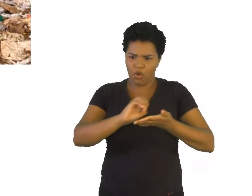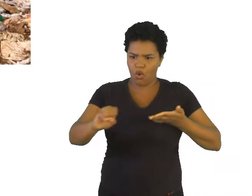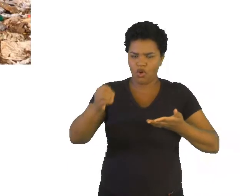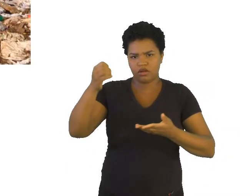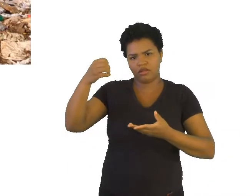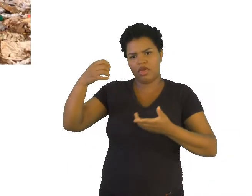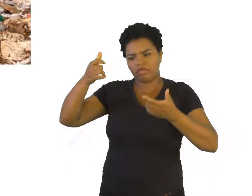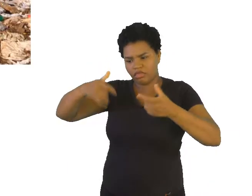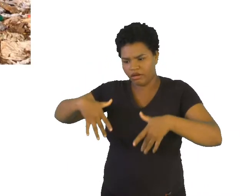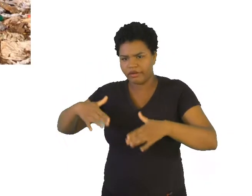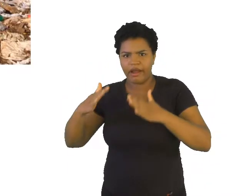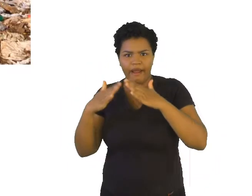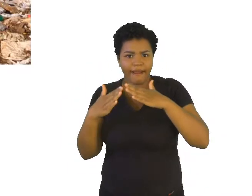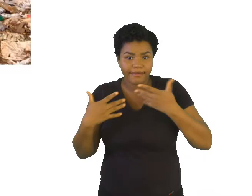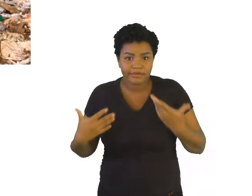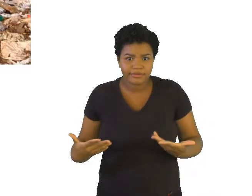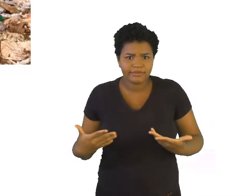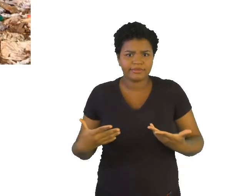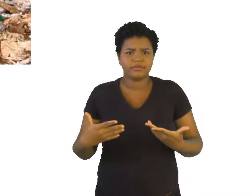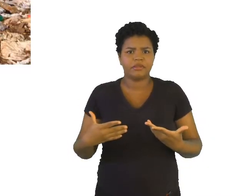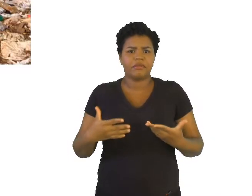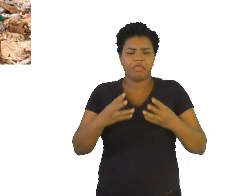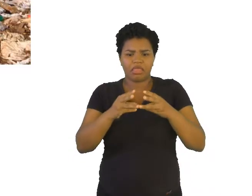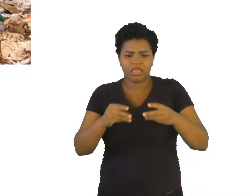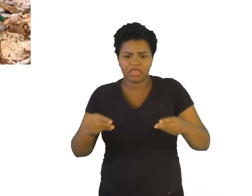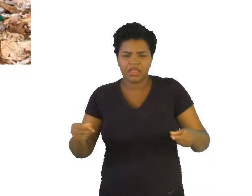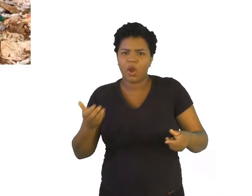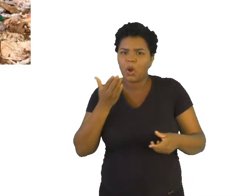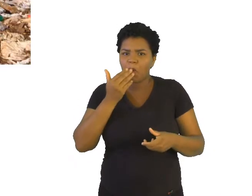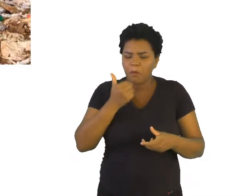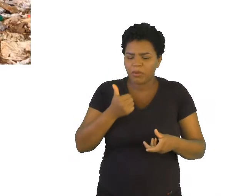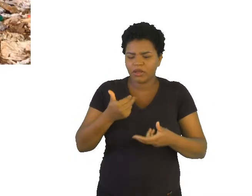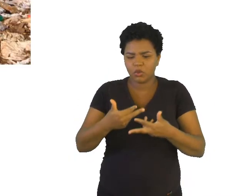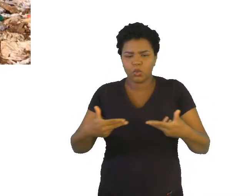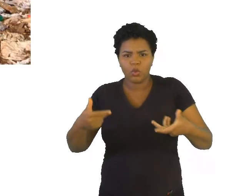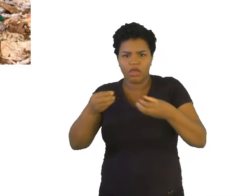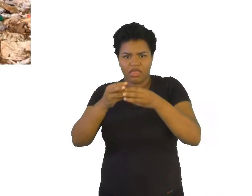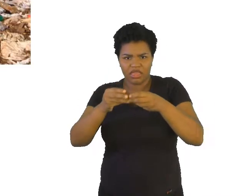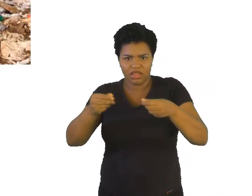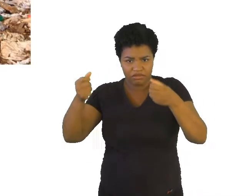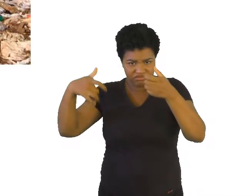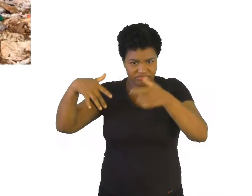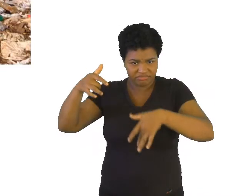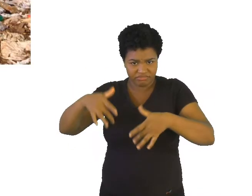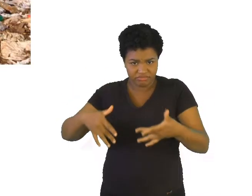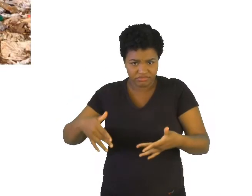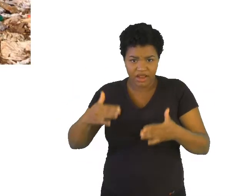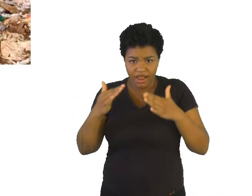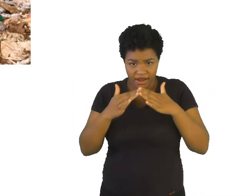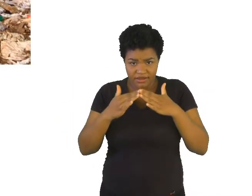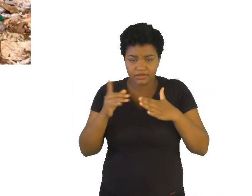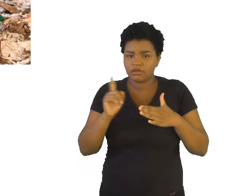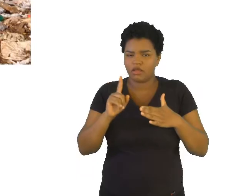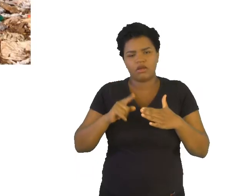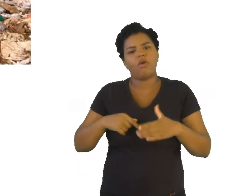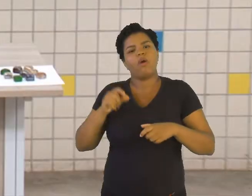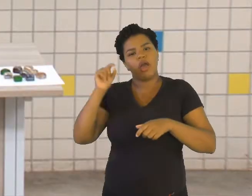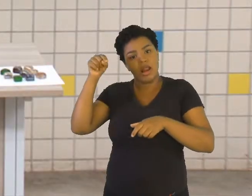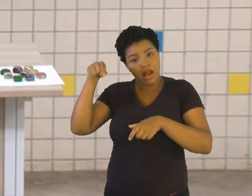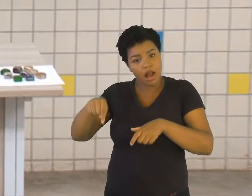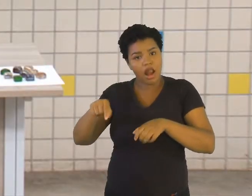restos de decomposição, de restos de comidas, você vai jogar o quê? No esgoto,